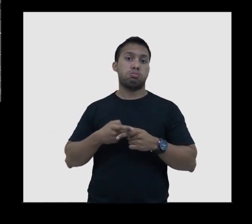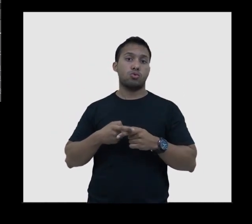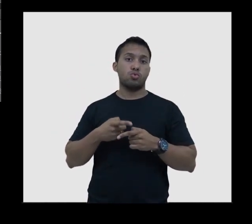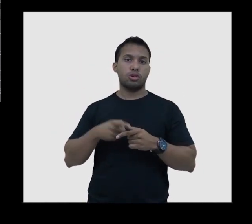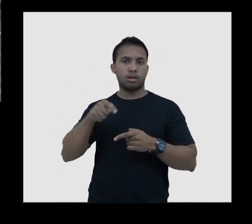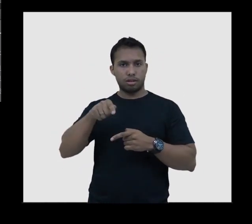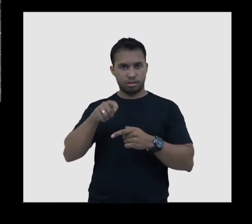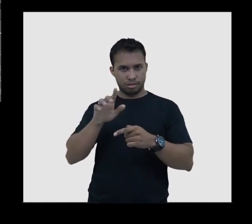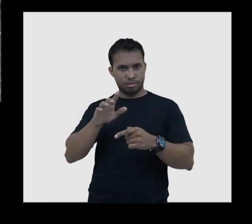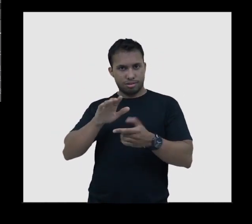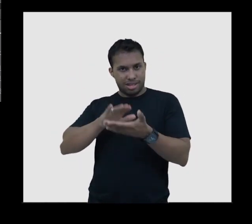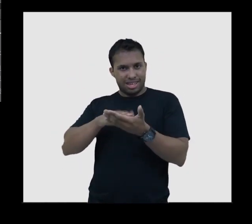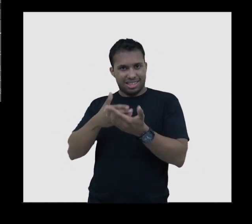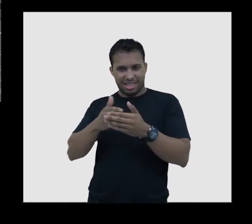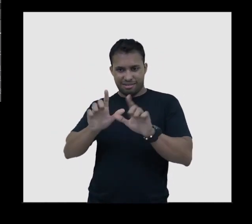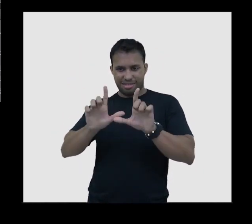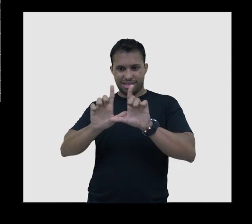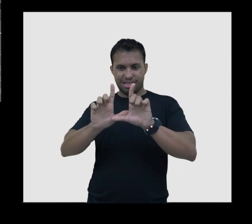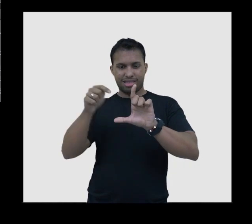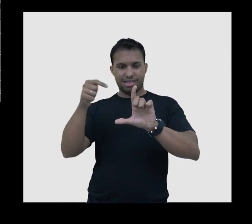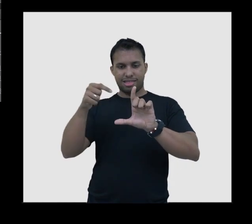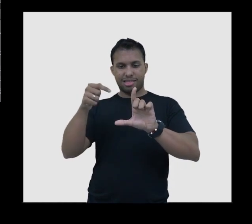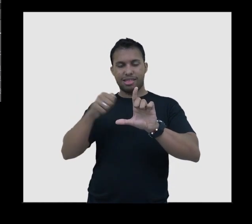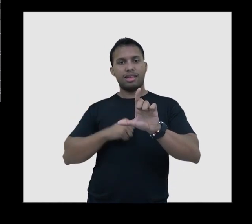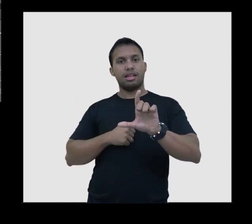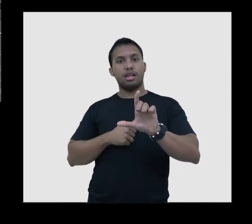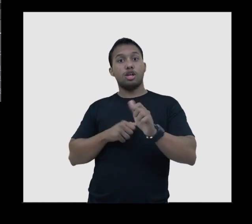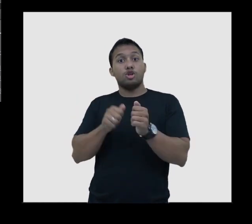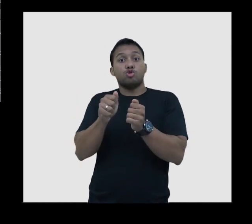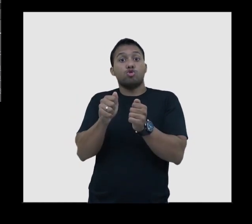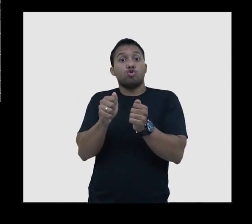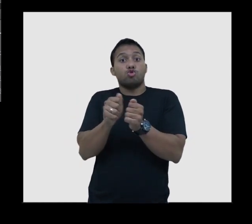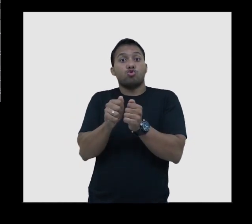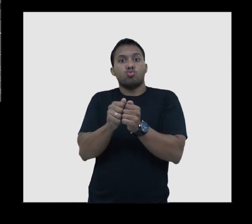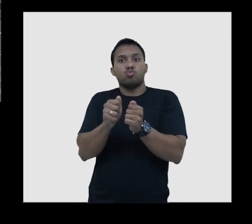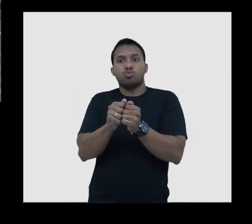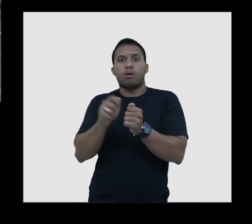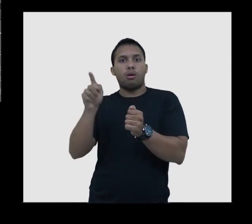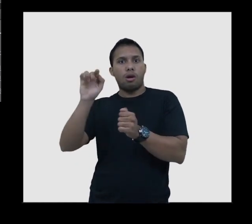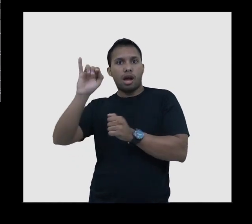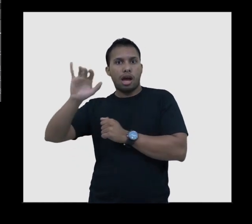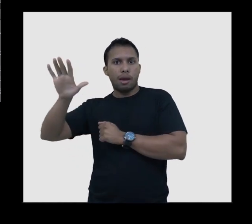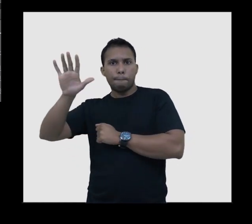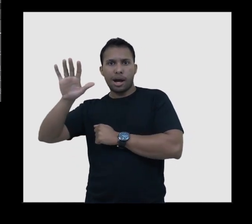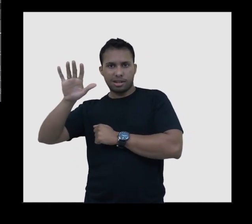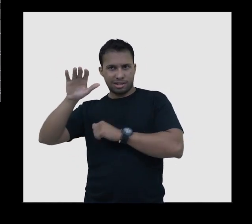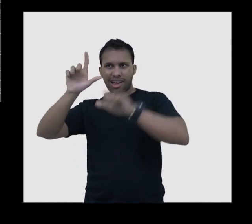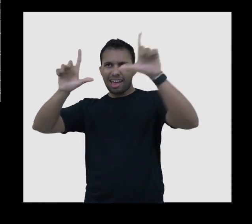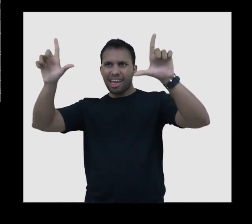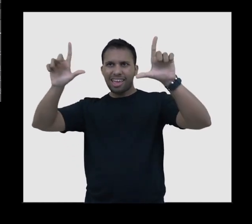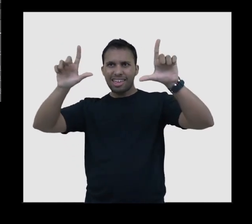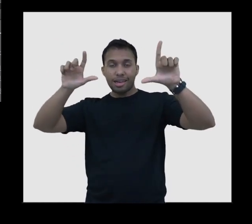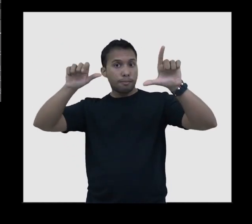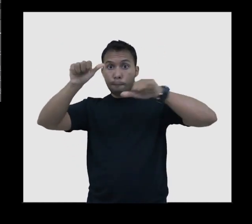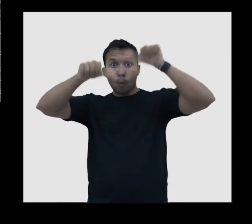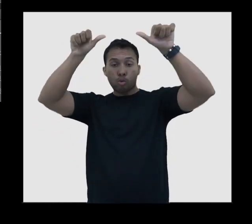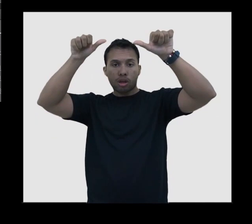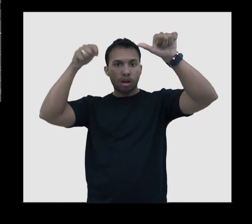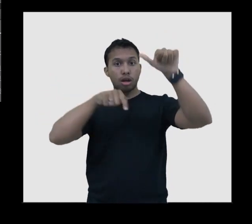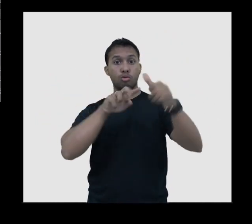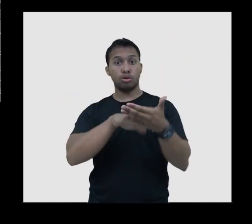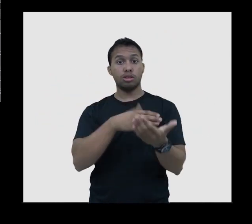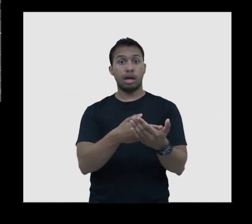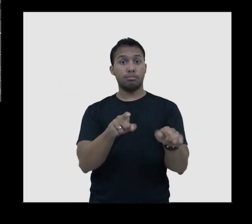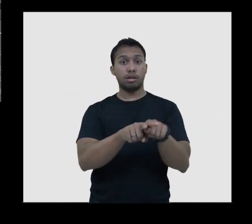né? Por conta de que a janela de interpretação está entrando junto quando muda a imagem